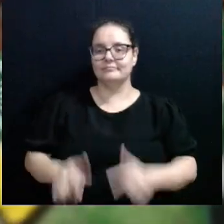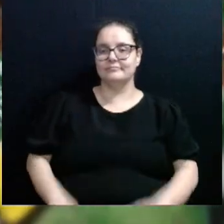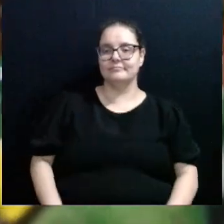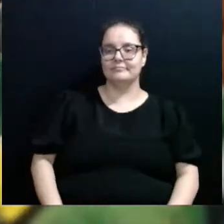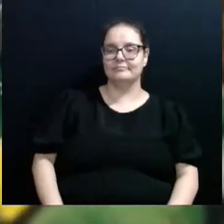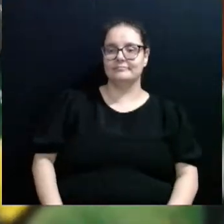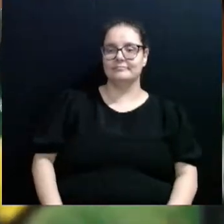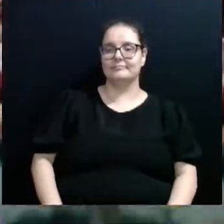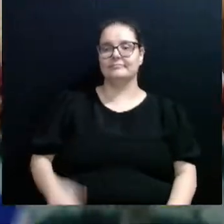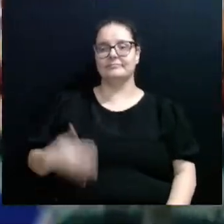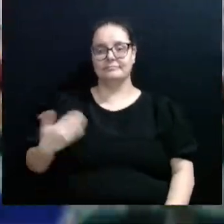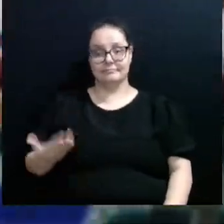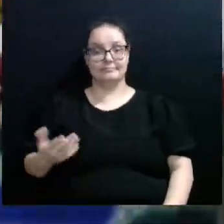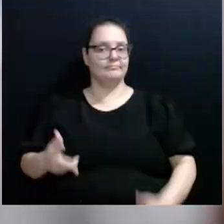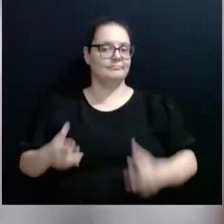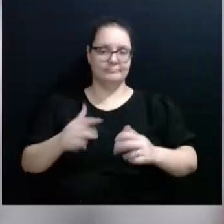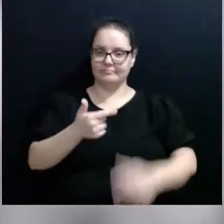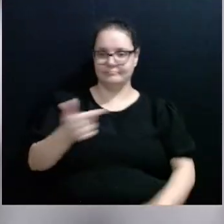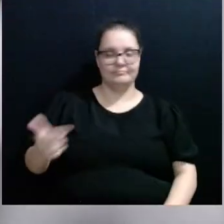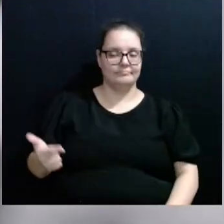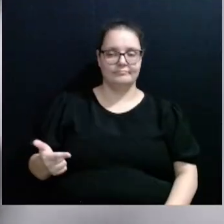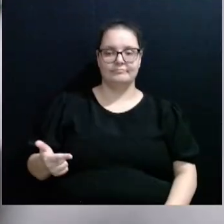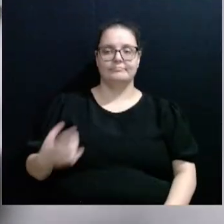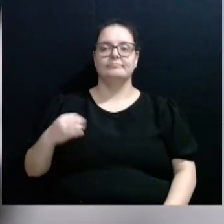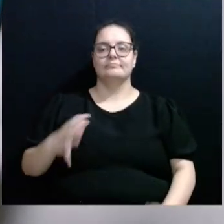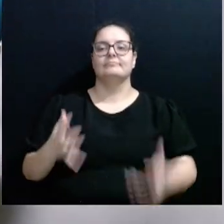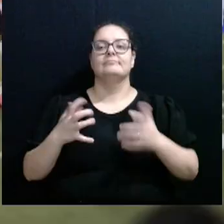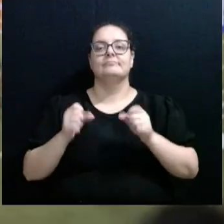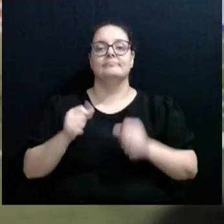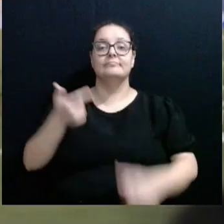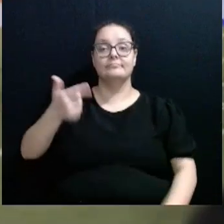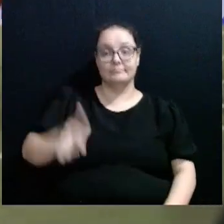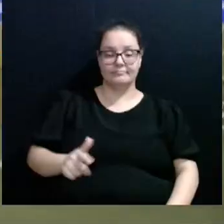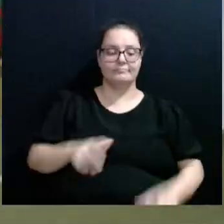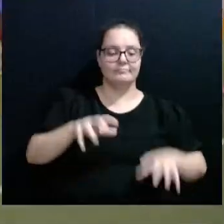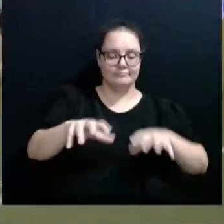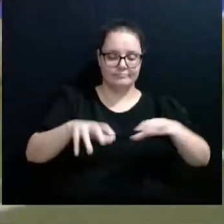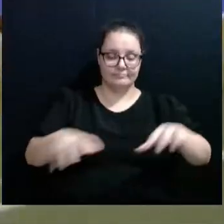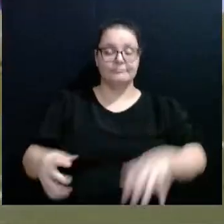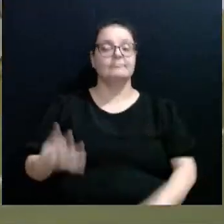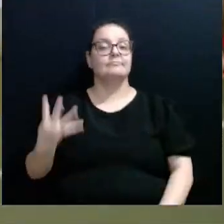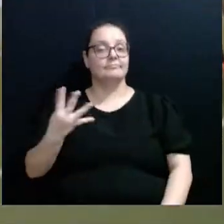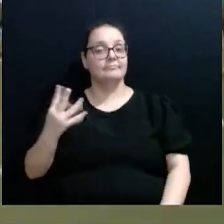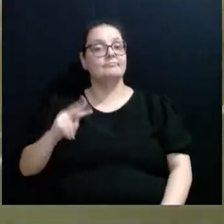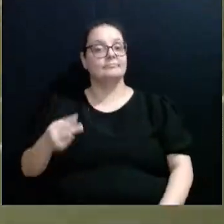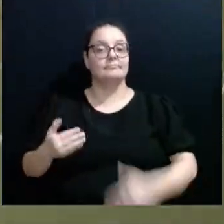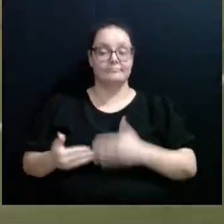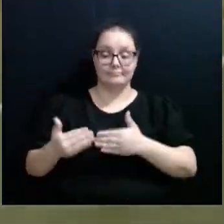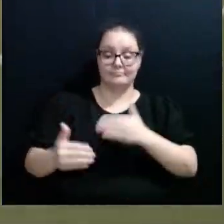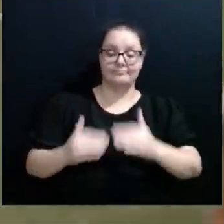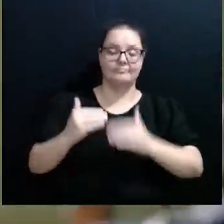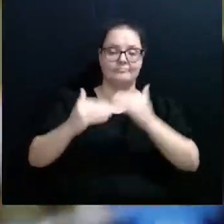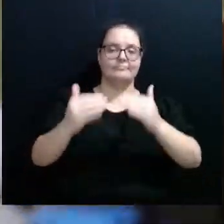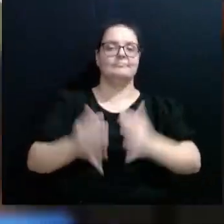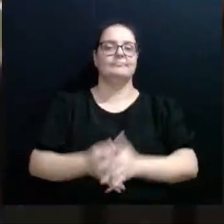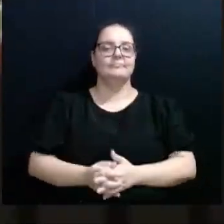se quiser, pode repetir a formação pela 4ª vez consecutiva. Mas como é derby, claro que